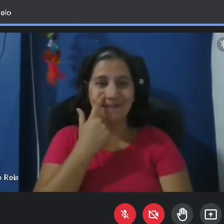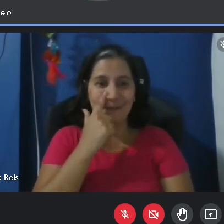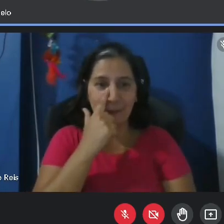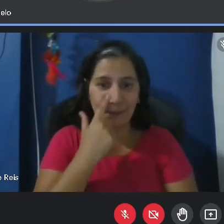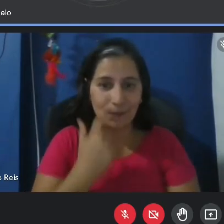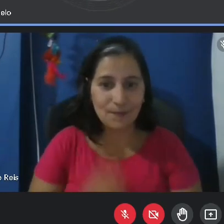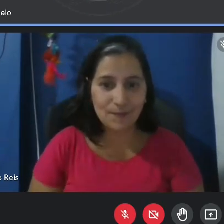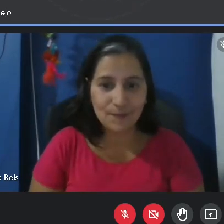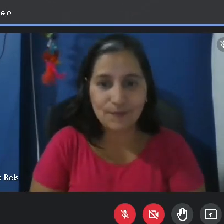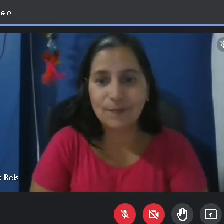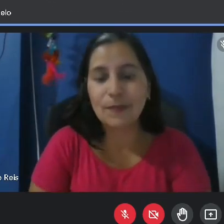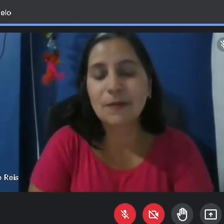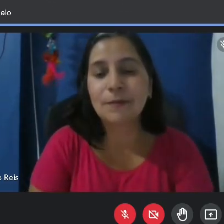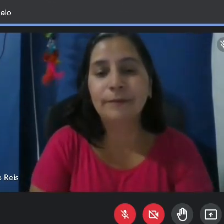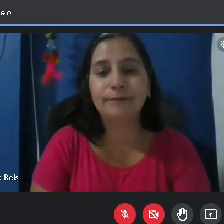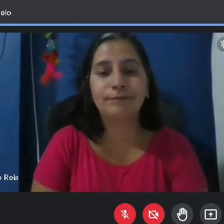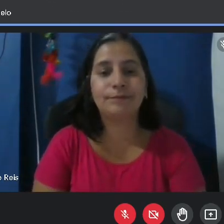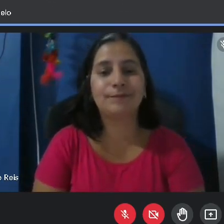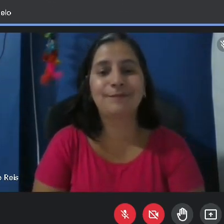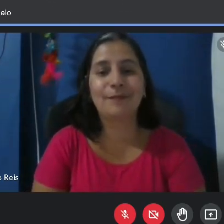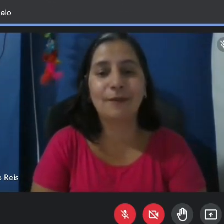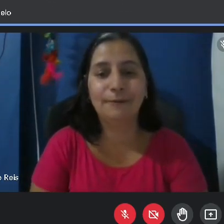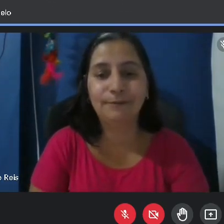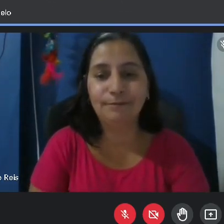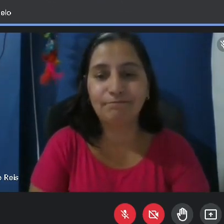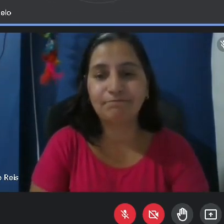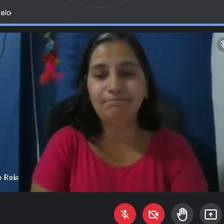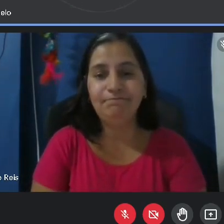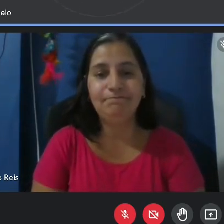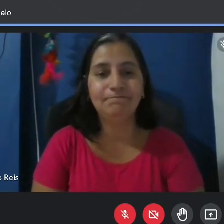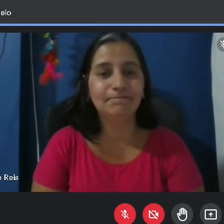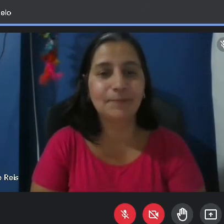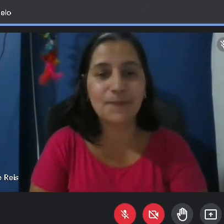Então, obrigada a todos. Terminou?